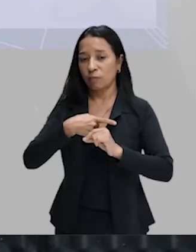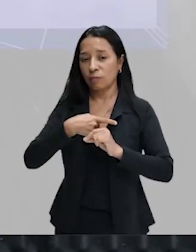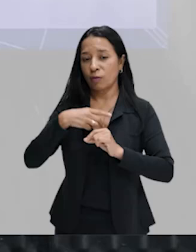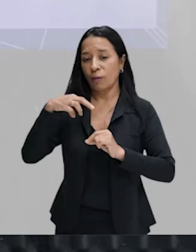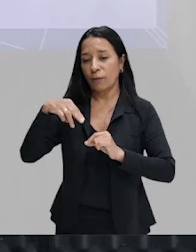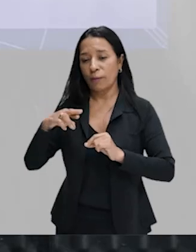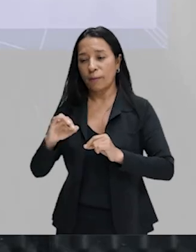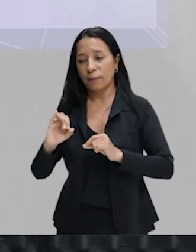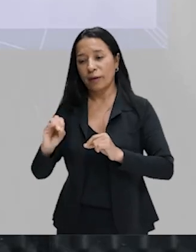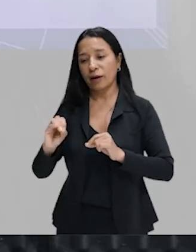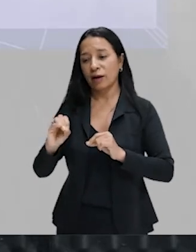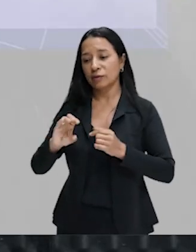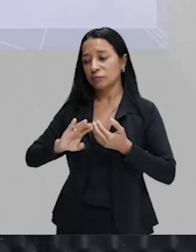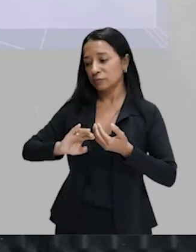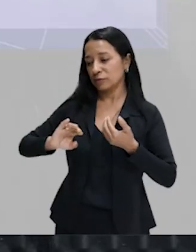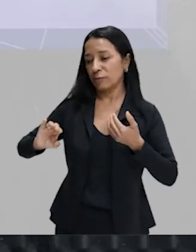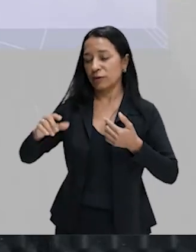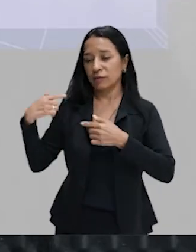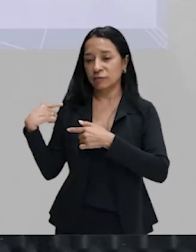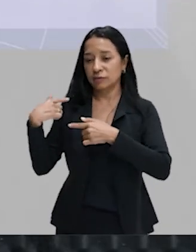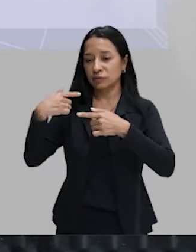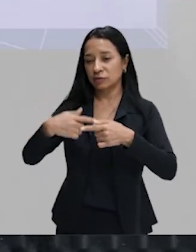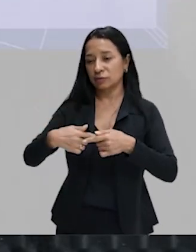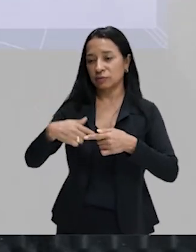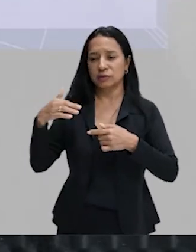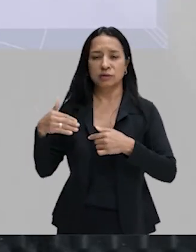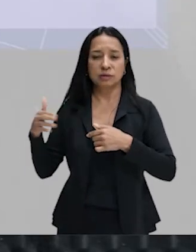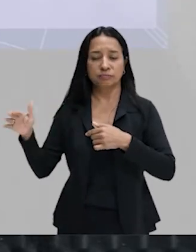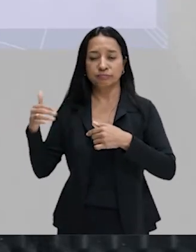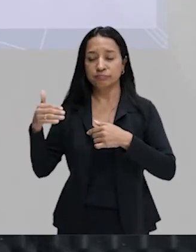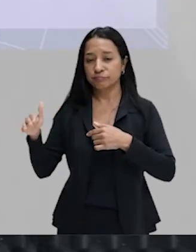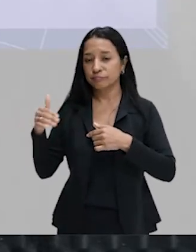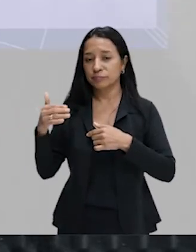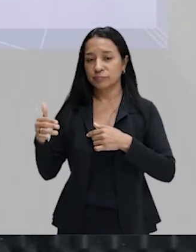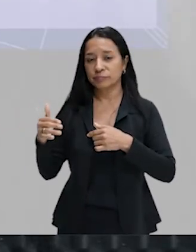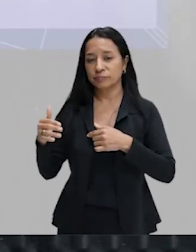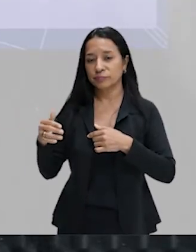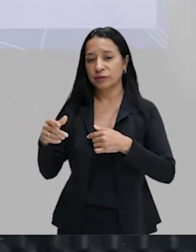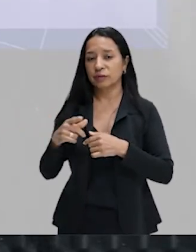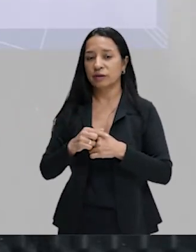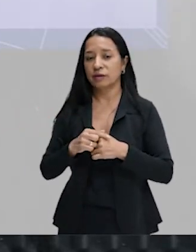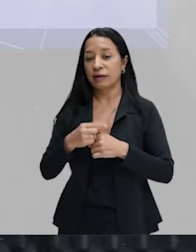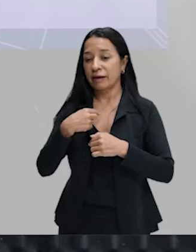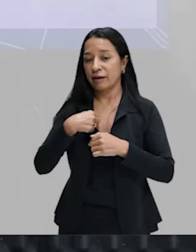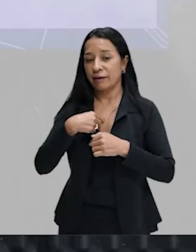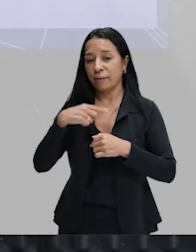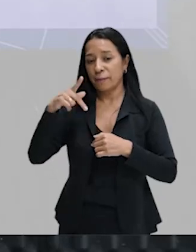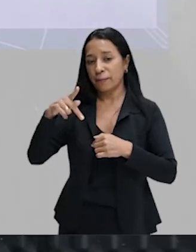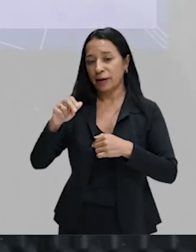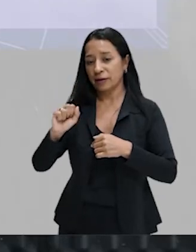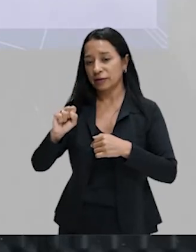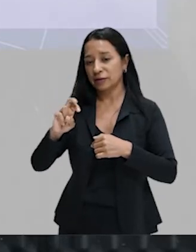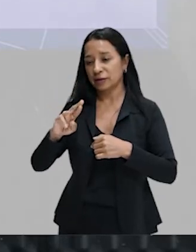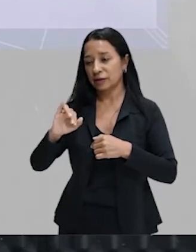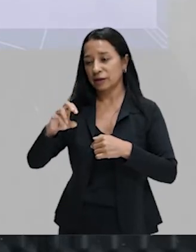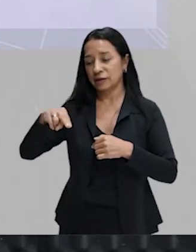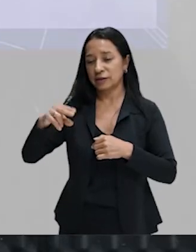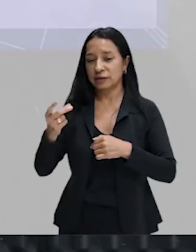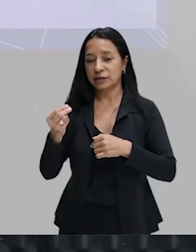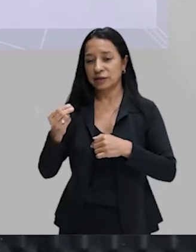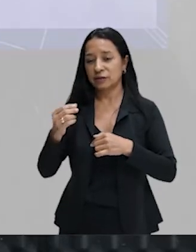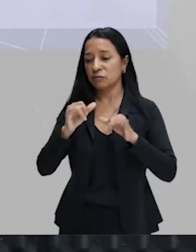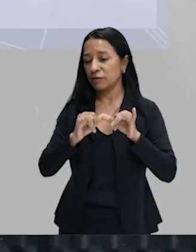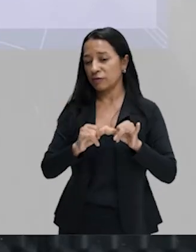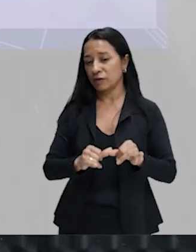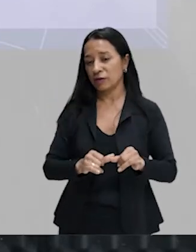dessa geração, ele quer dizer que esses aí vão passar. E ele, passarinho, quer dizer, o passo dele é menor, ele vai ficando. É